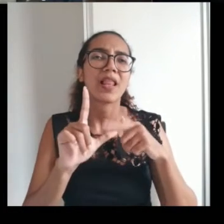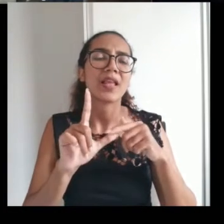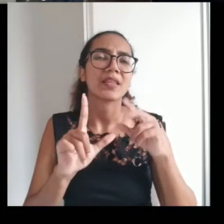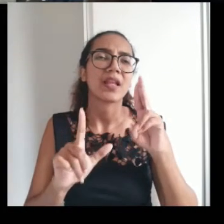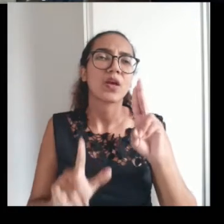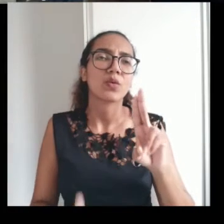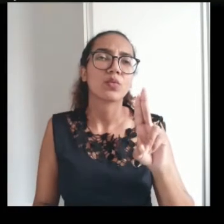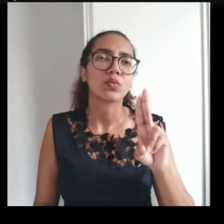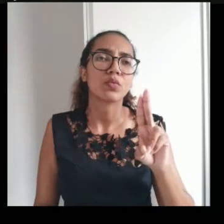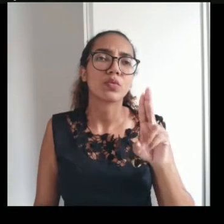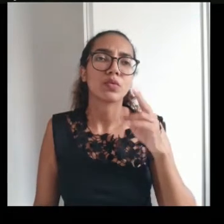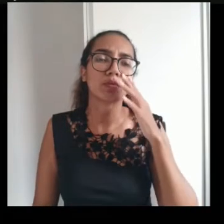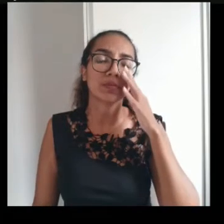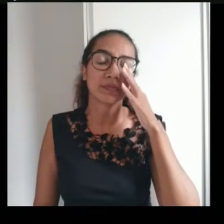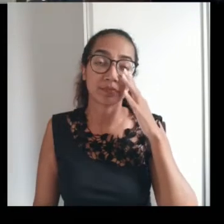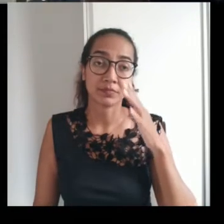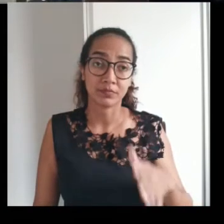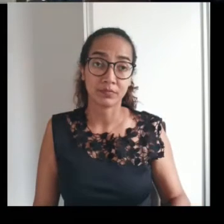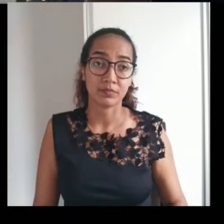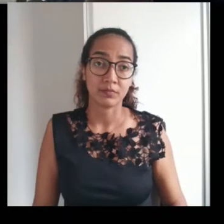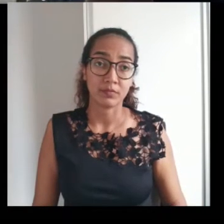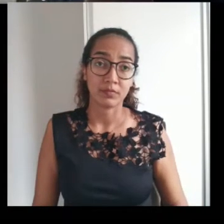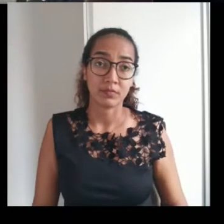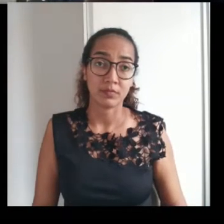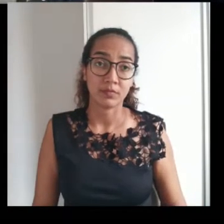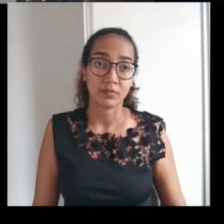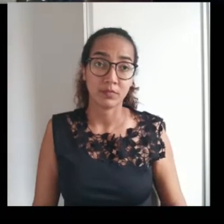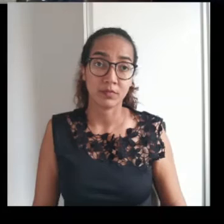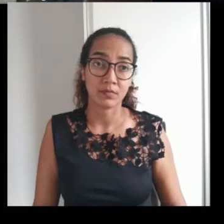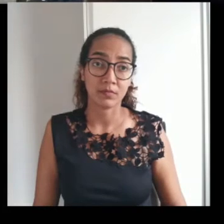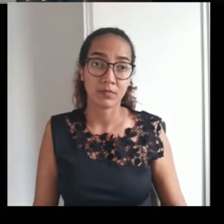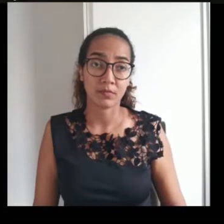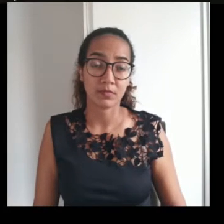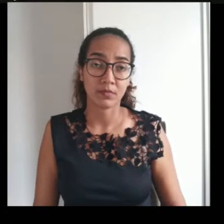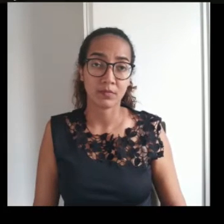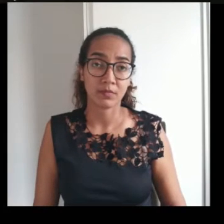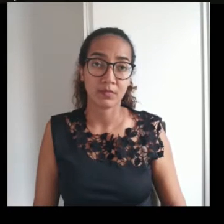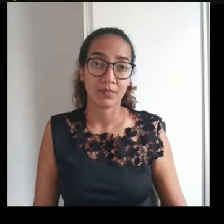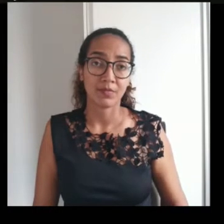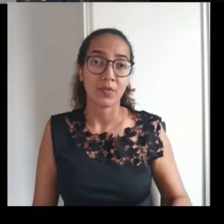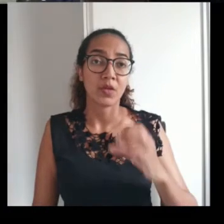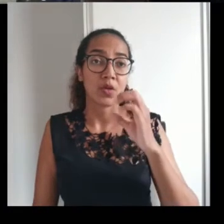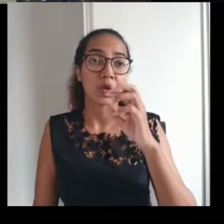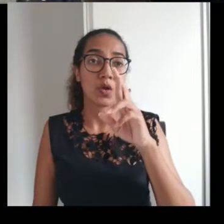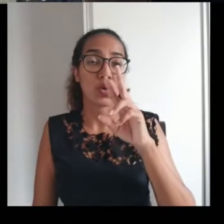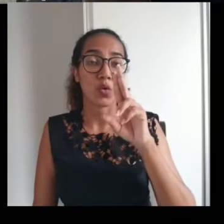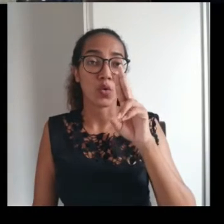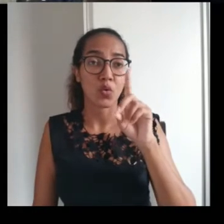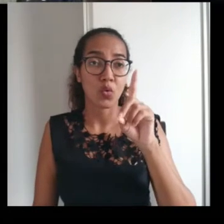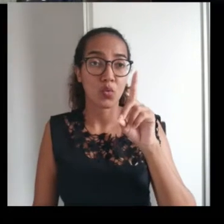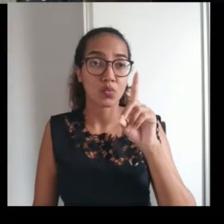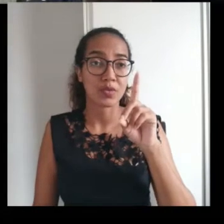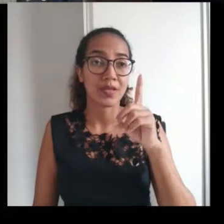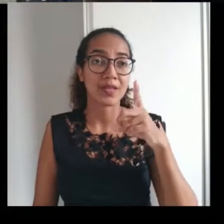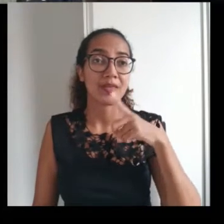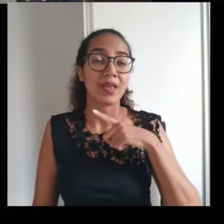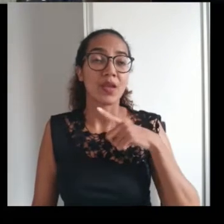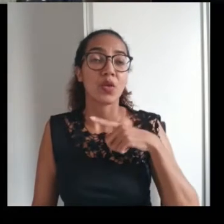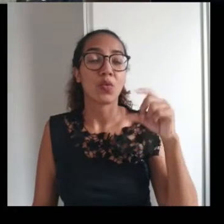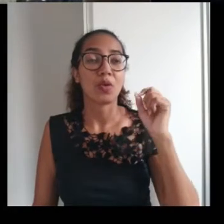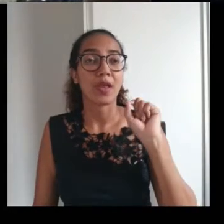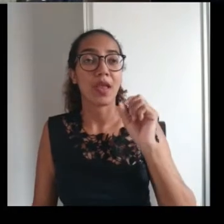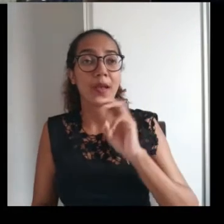create, retrieve ou read, né? Update e delete. Ou seja, ele tem métodos para inserir um